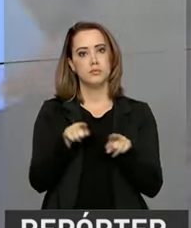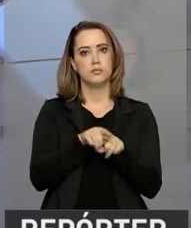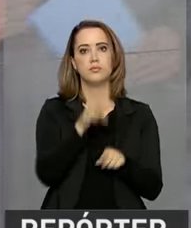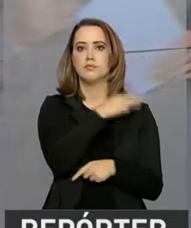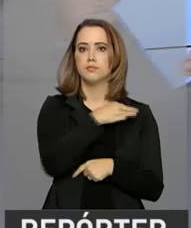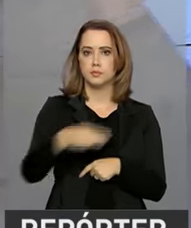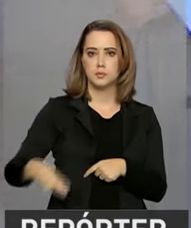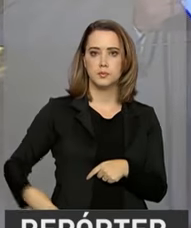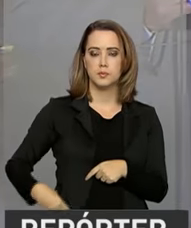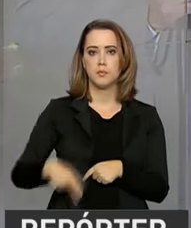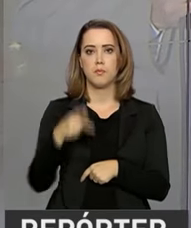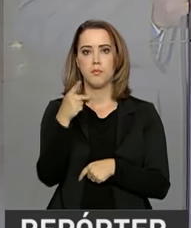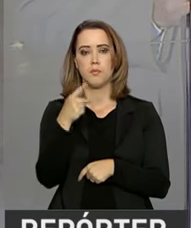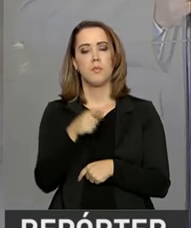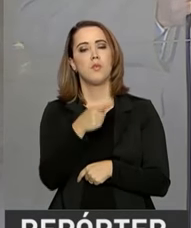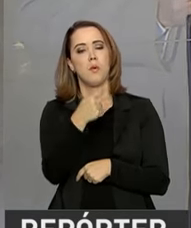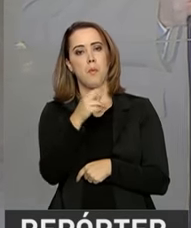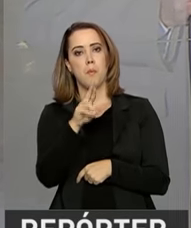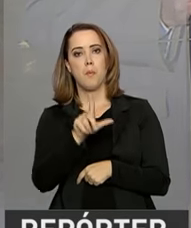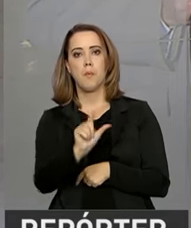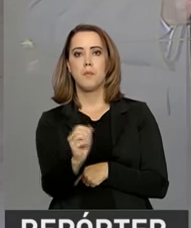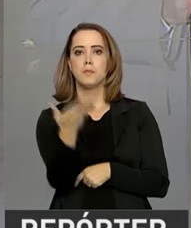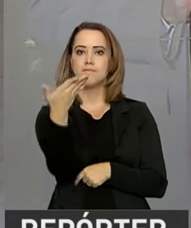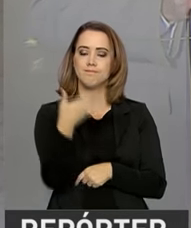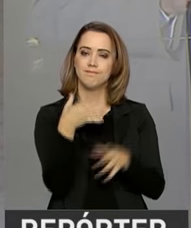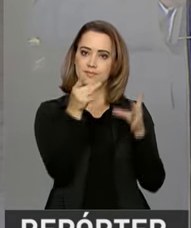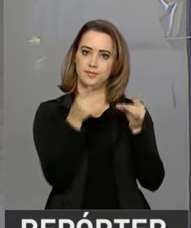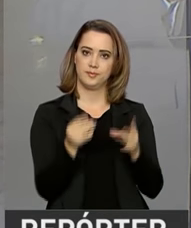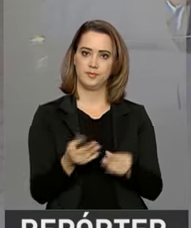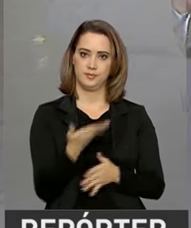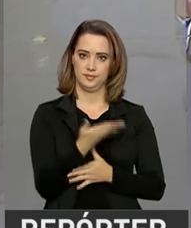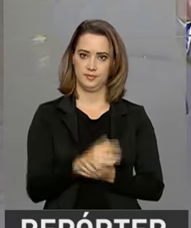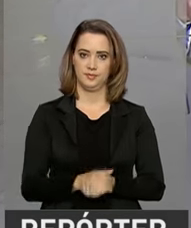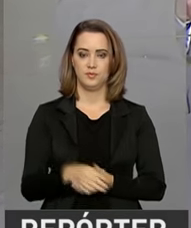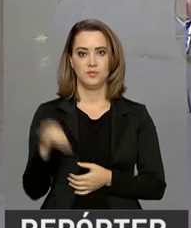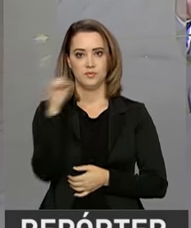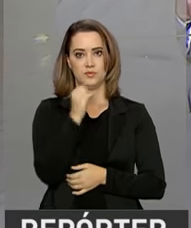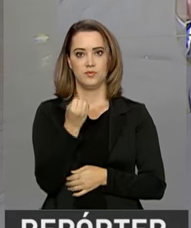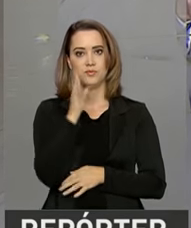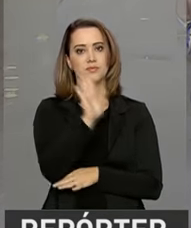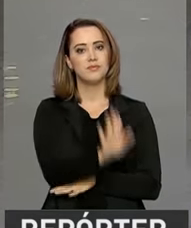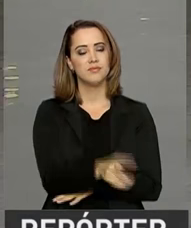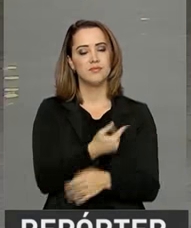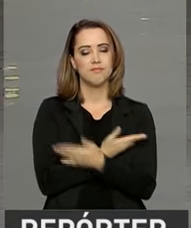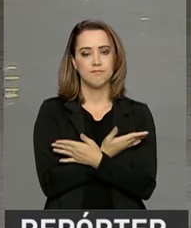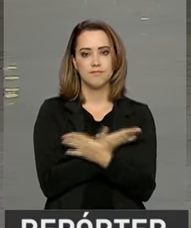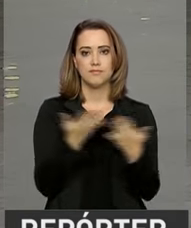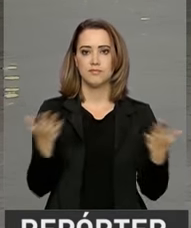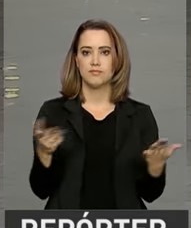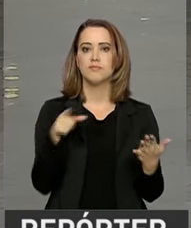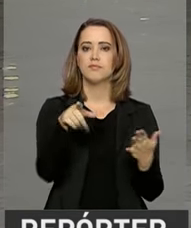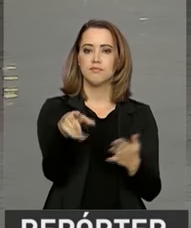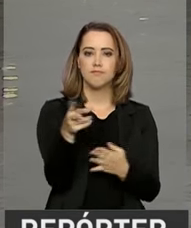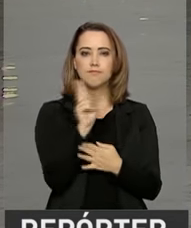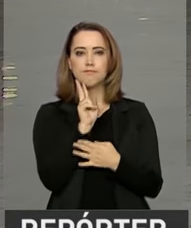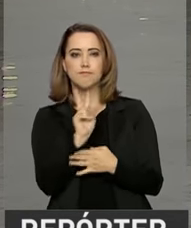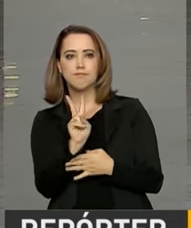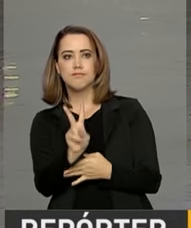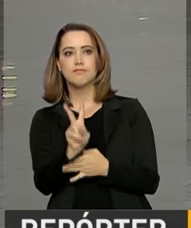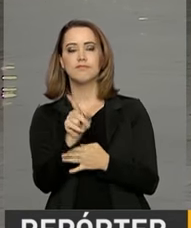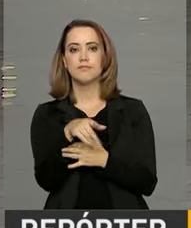com Paulo Laçávia, que tem as informações pra gente. Paulo, olá, Jarme. Boa tarde. Boa tarde a todos que nos assistem na